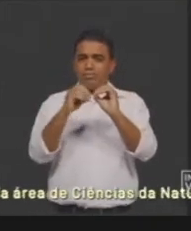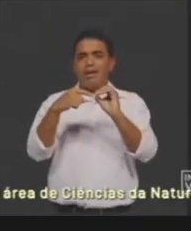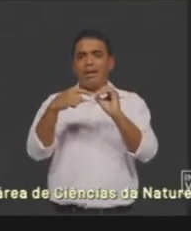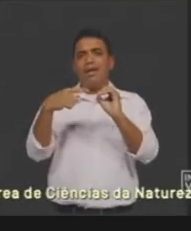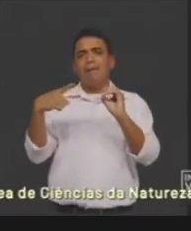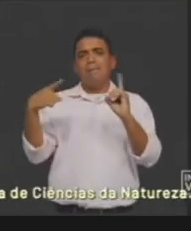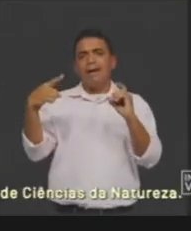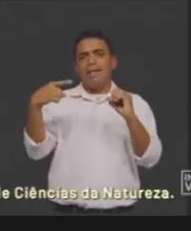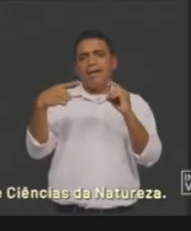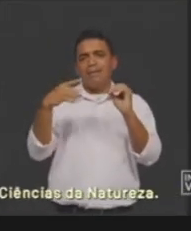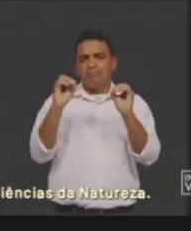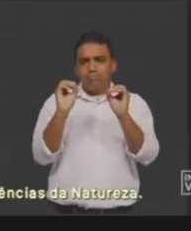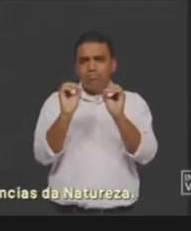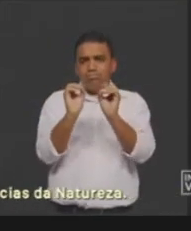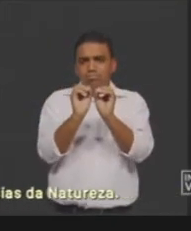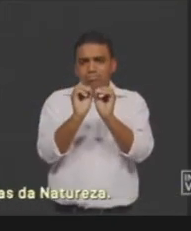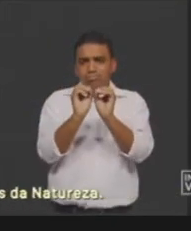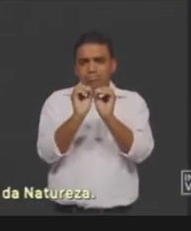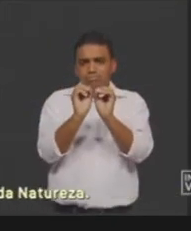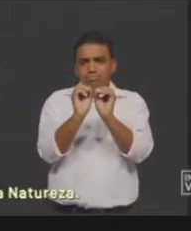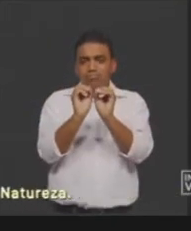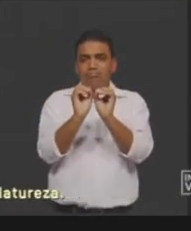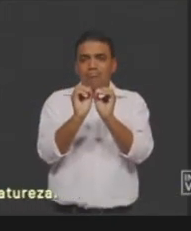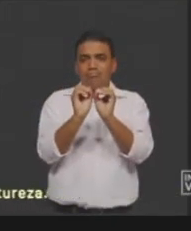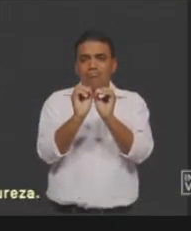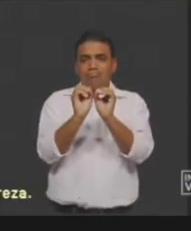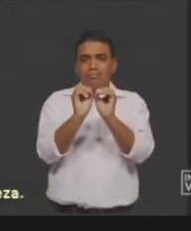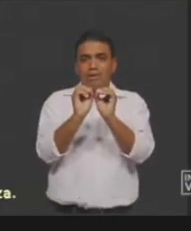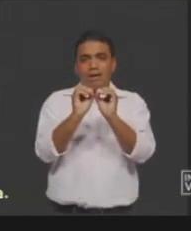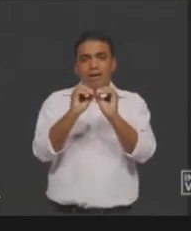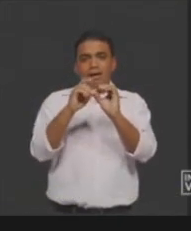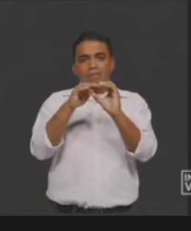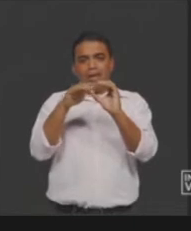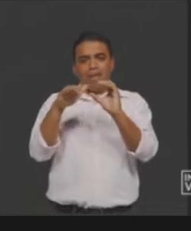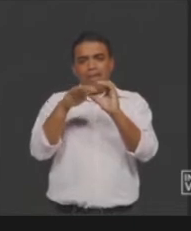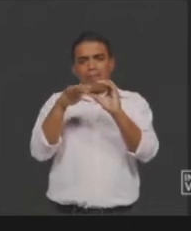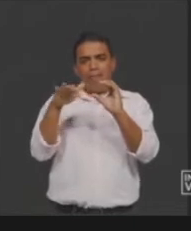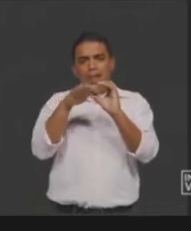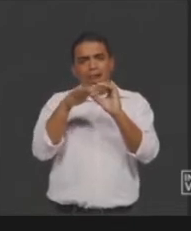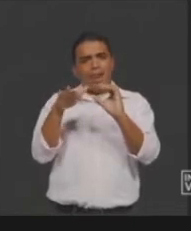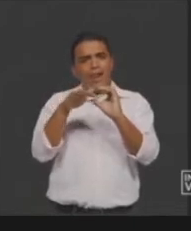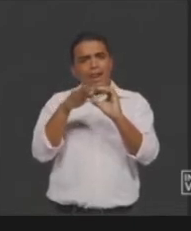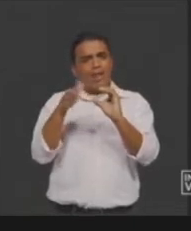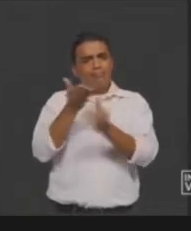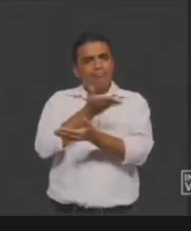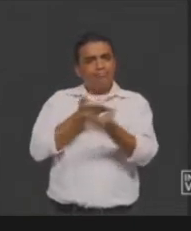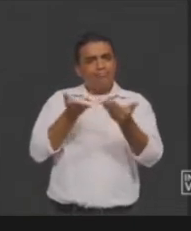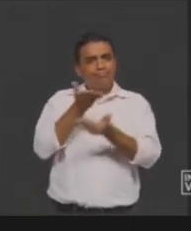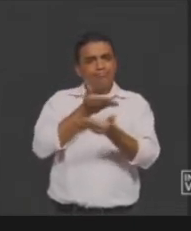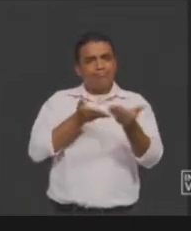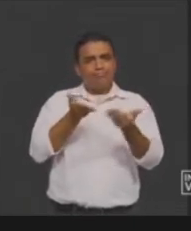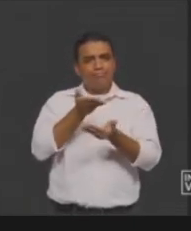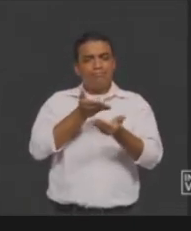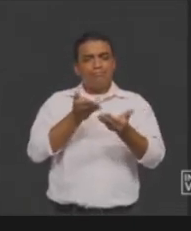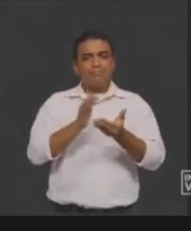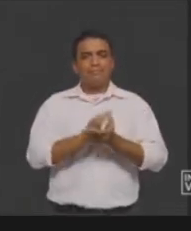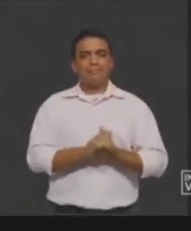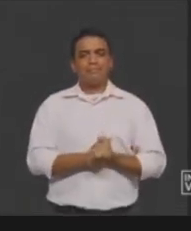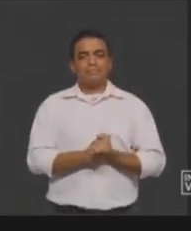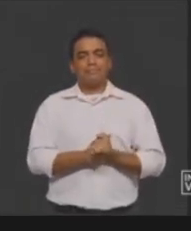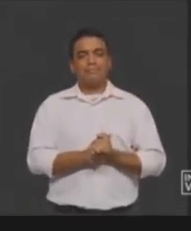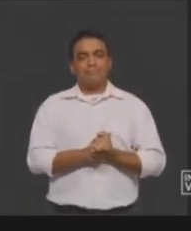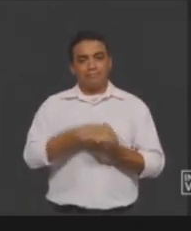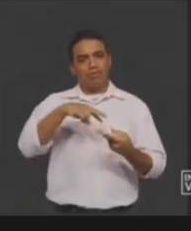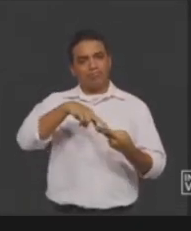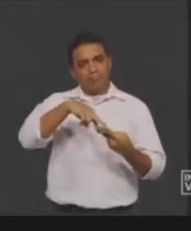bactéria, que não tem na outra. Vamos ver aqui. Então, essa bactéria aqui tem esse material